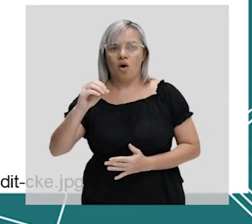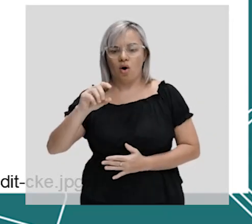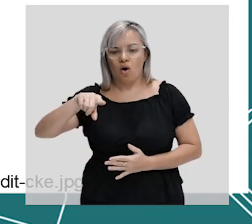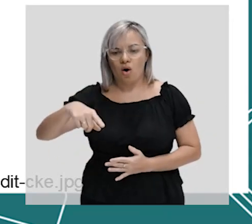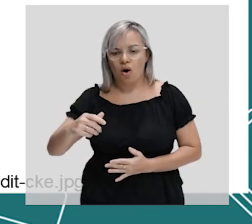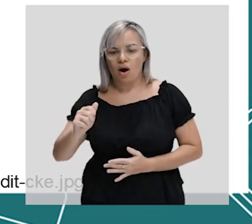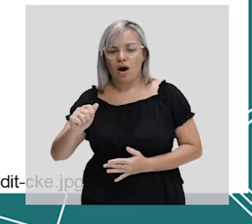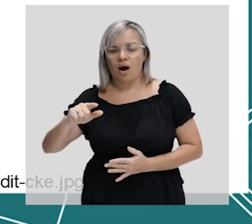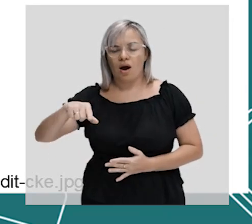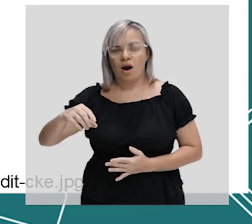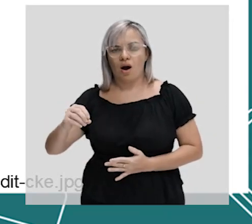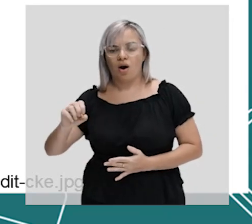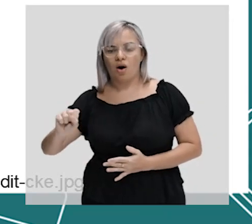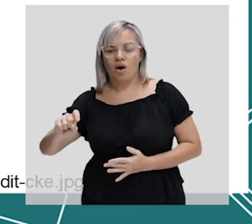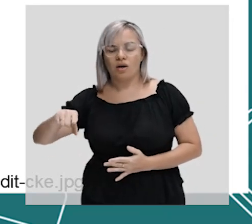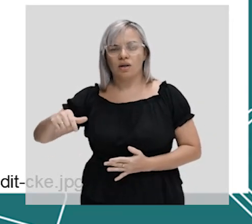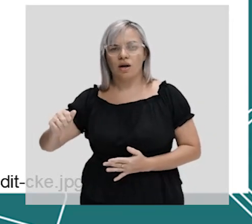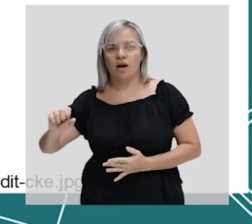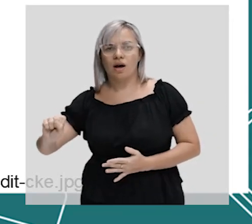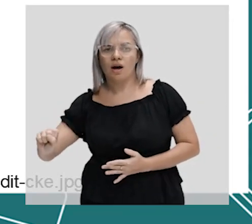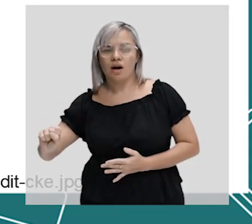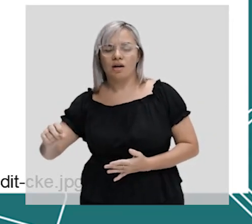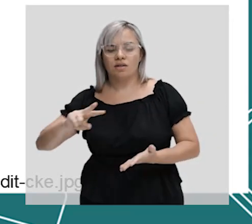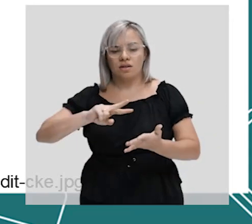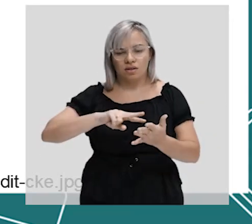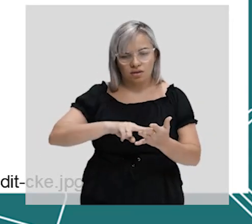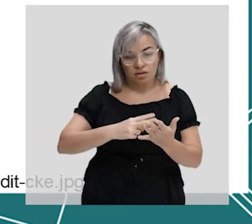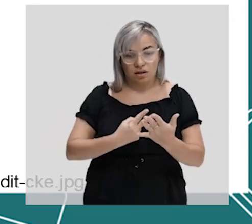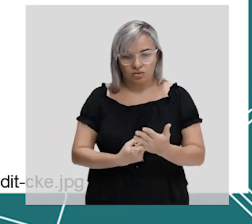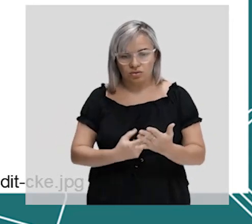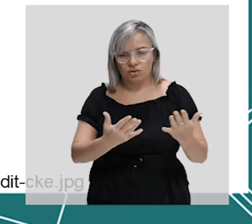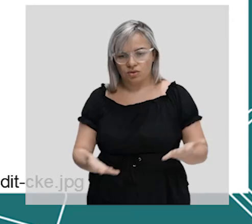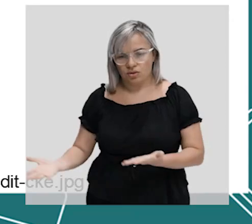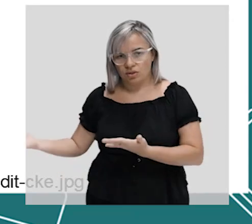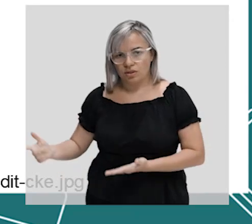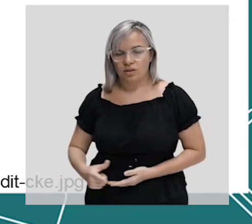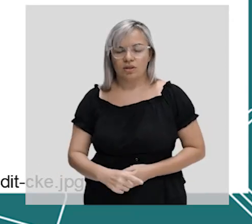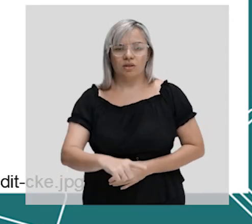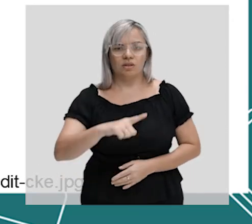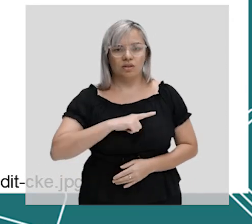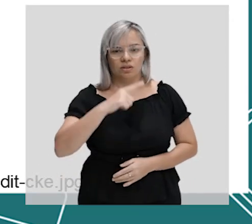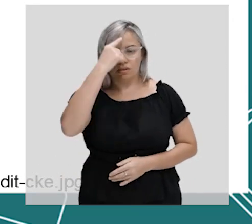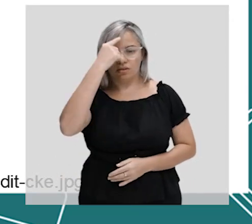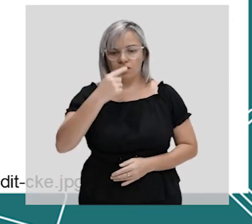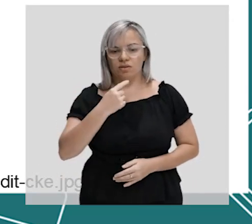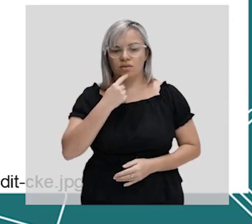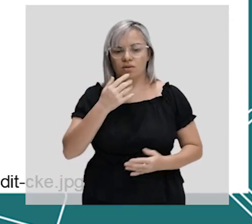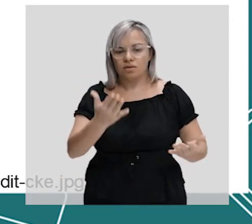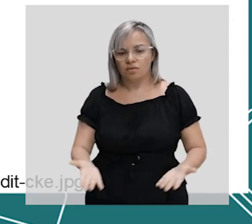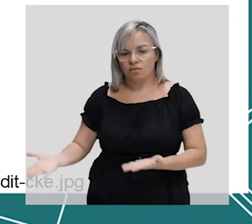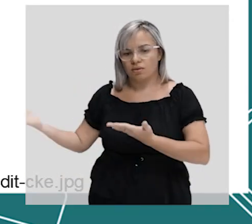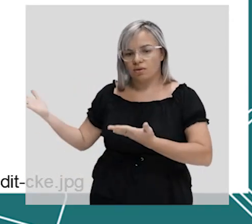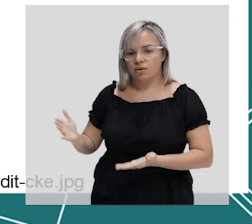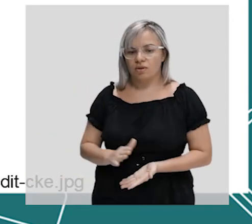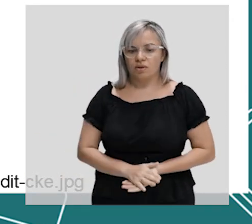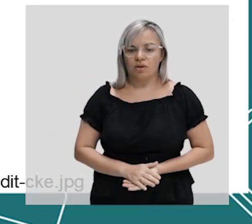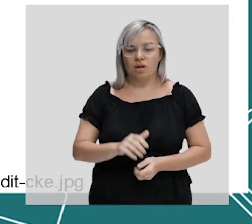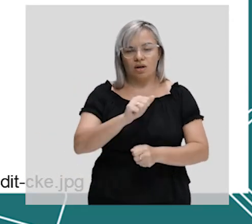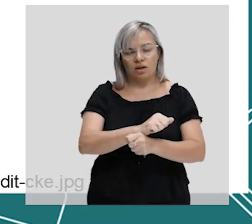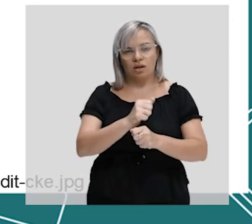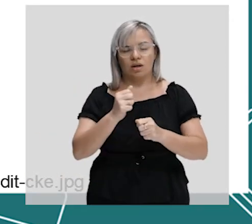vocês não ficarem com dúvidas. Eu tenho aqui uma imagem onde diz assim, artículo indicando o